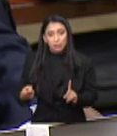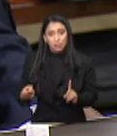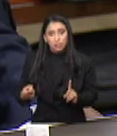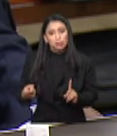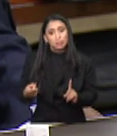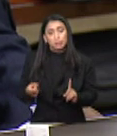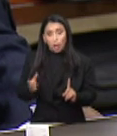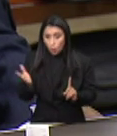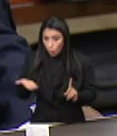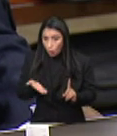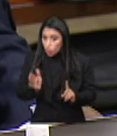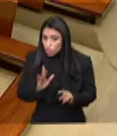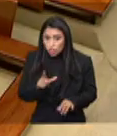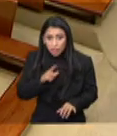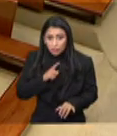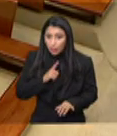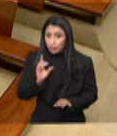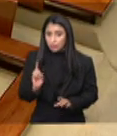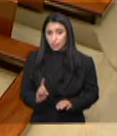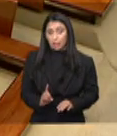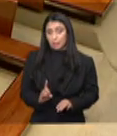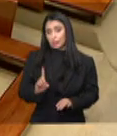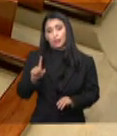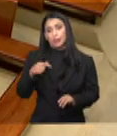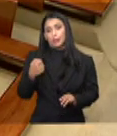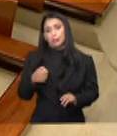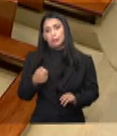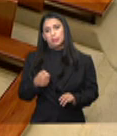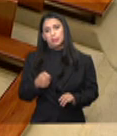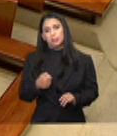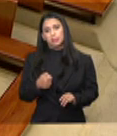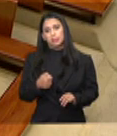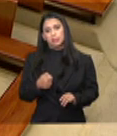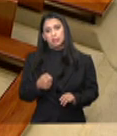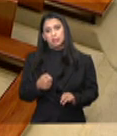esse direito hoje. Então, Vossa Excelência, colegas, me permite?